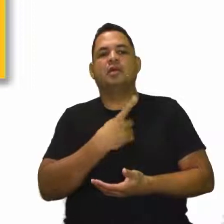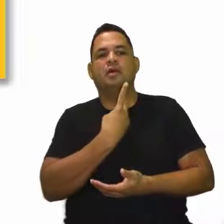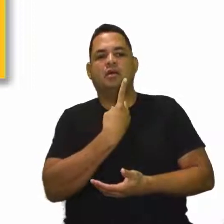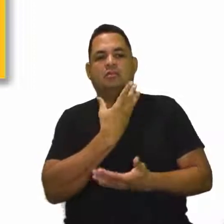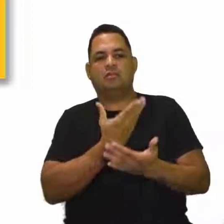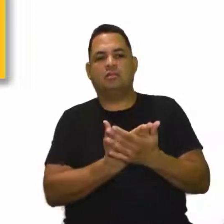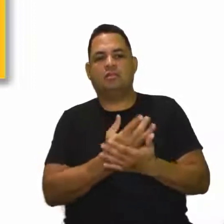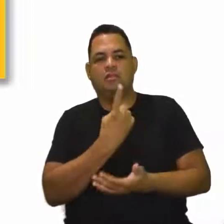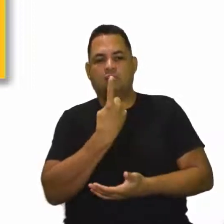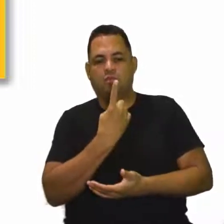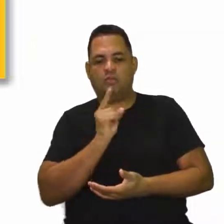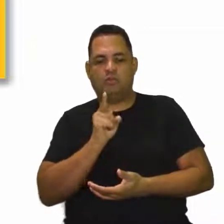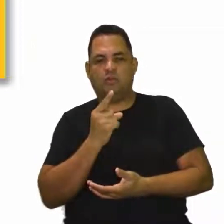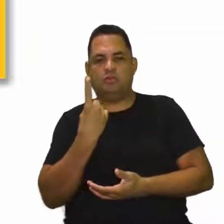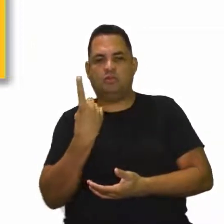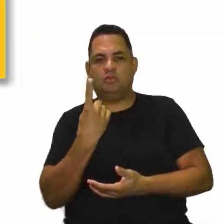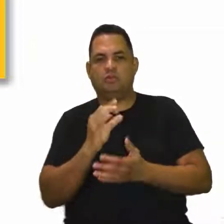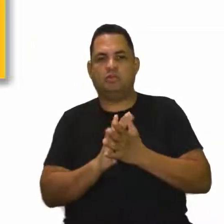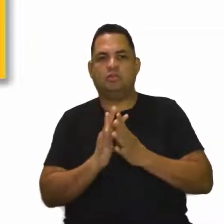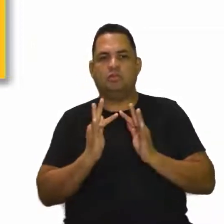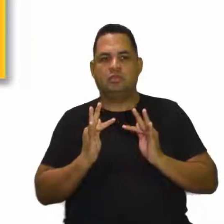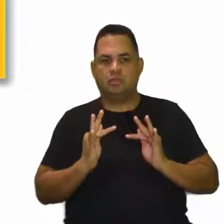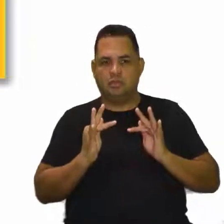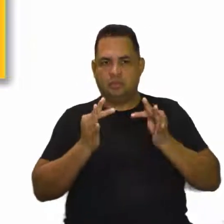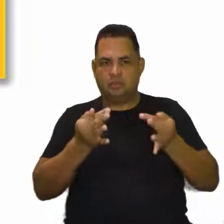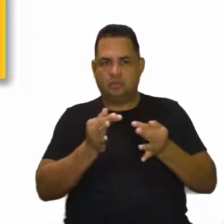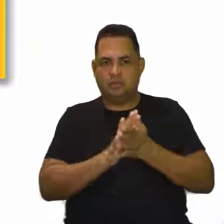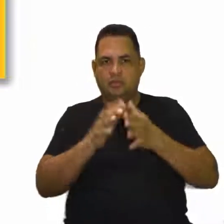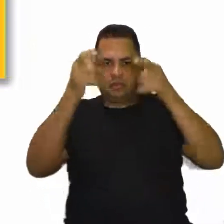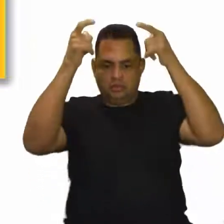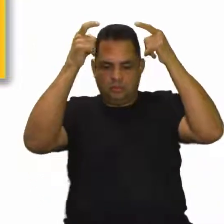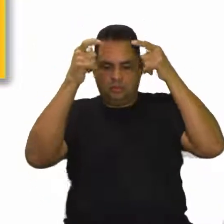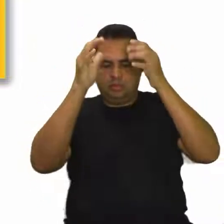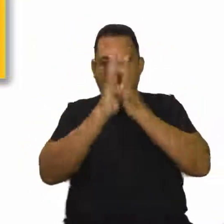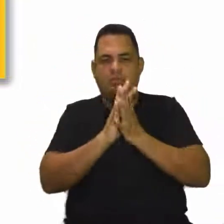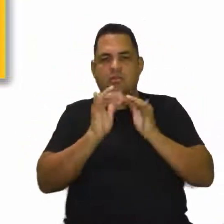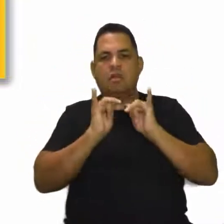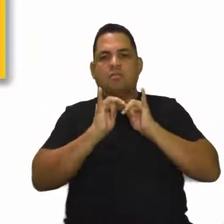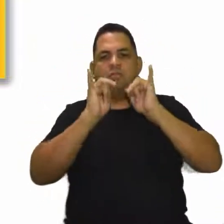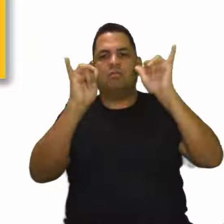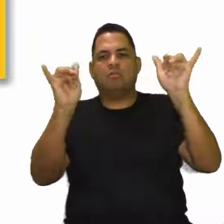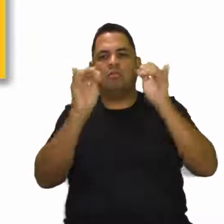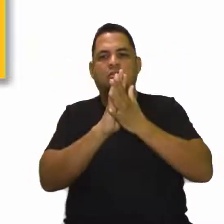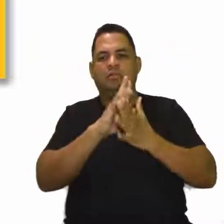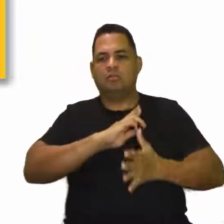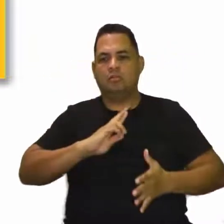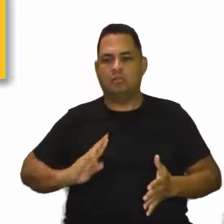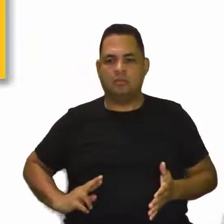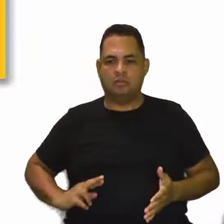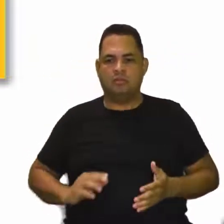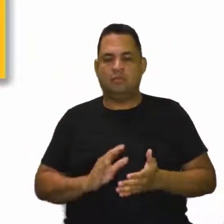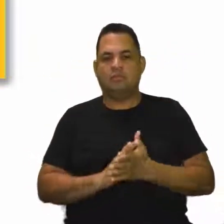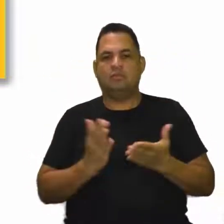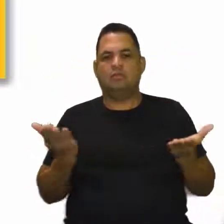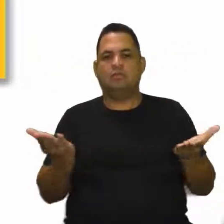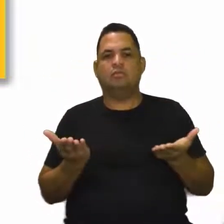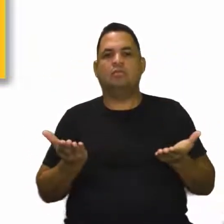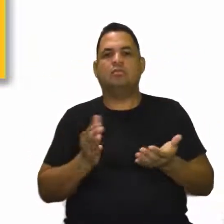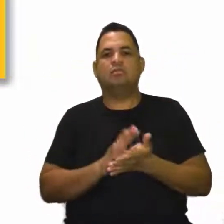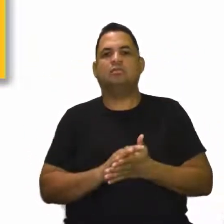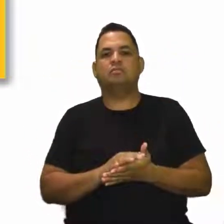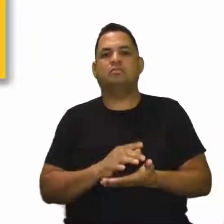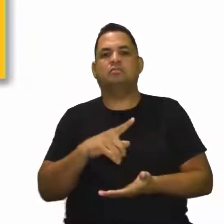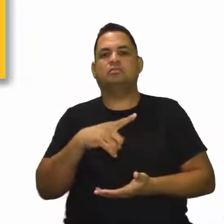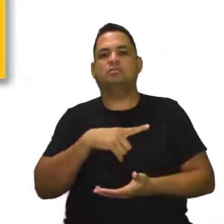1.1. É justamente isso, o fim do Império e a proclamação da República. Bom, na aula de hoje,